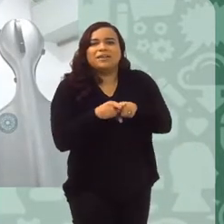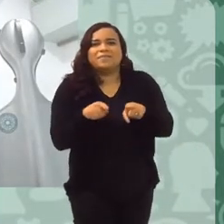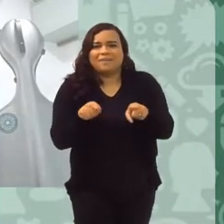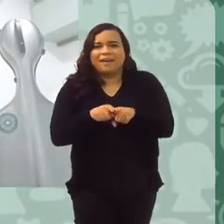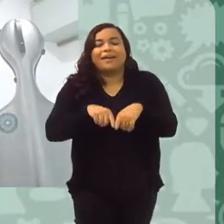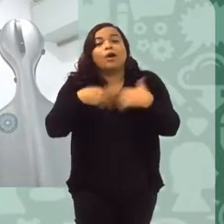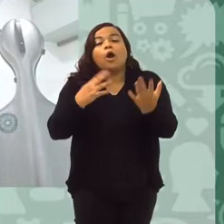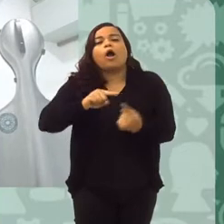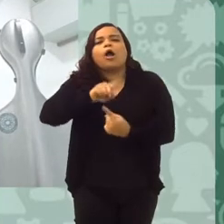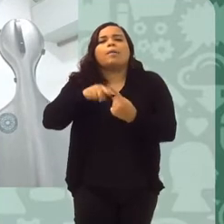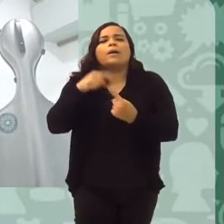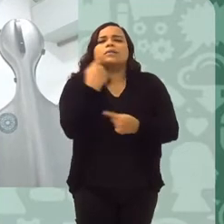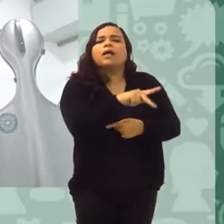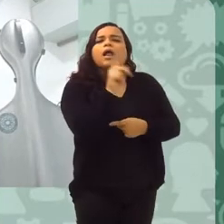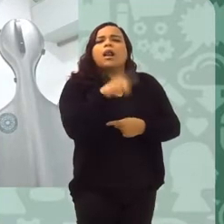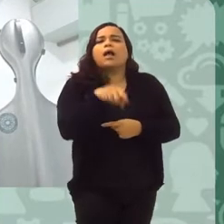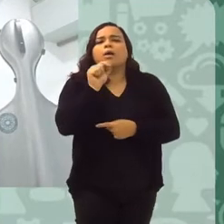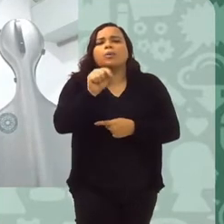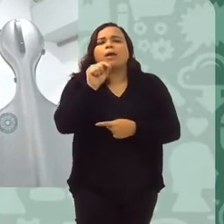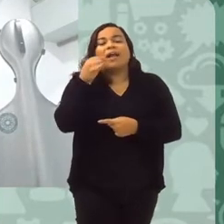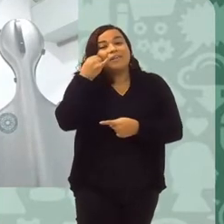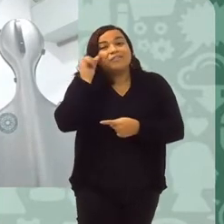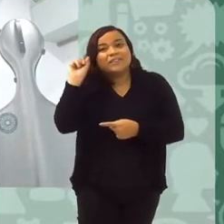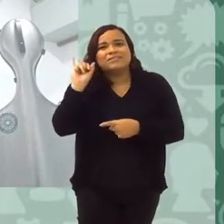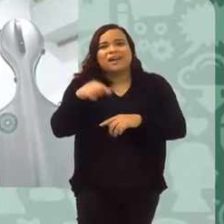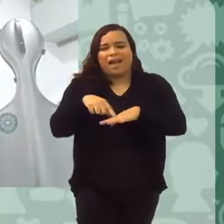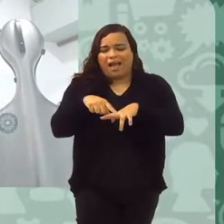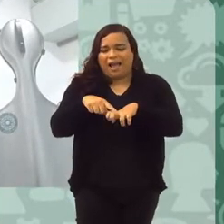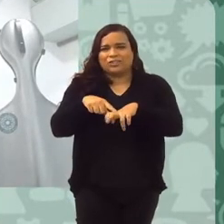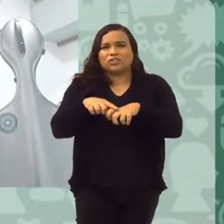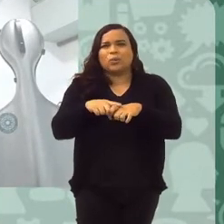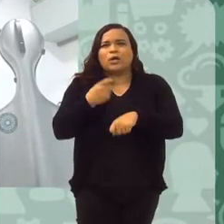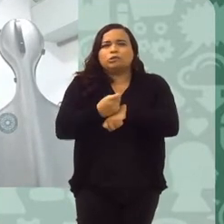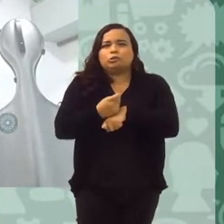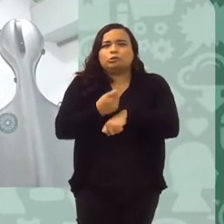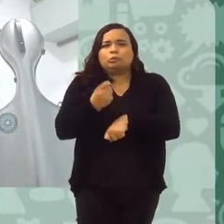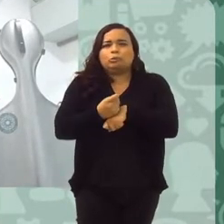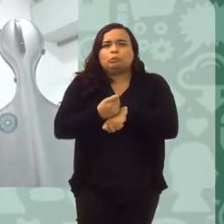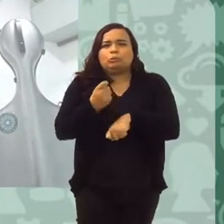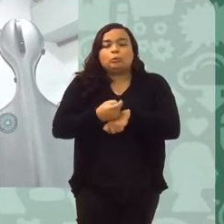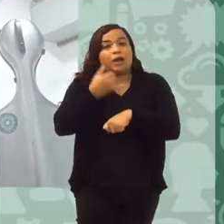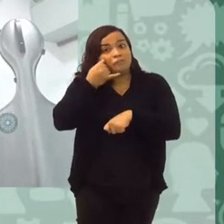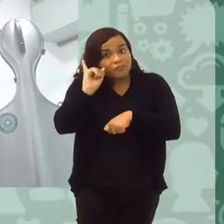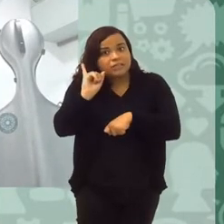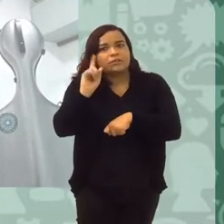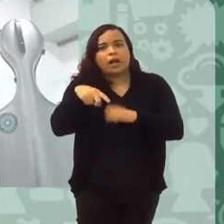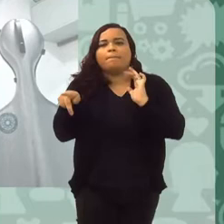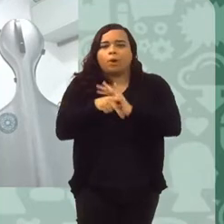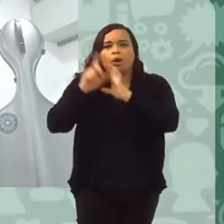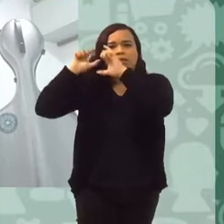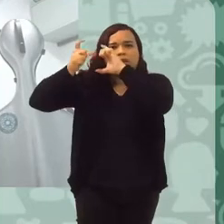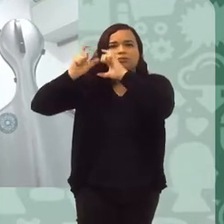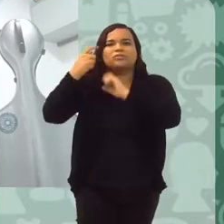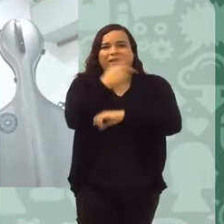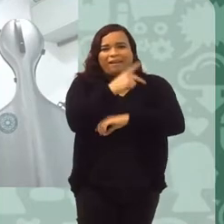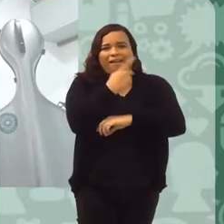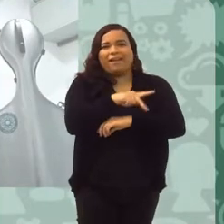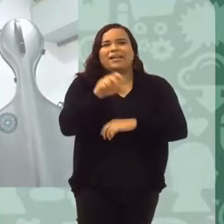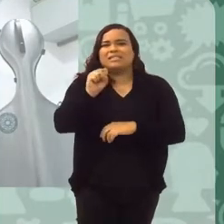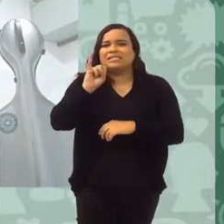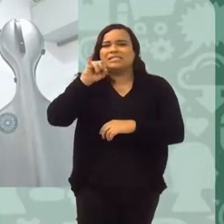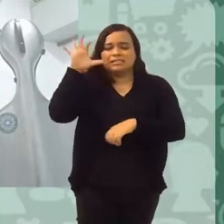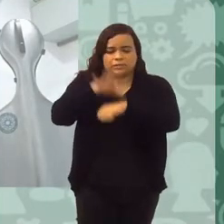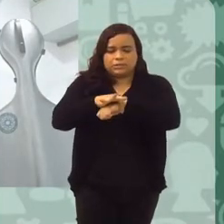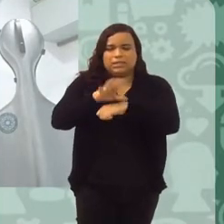ela é não deixar que as articulações fiquem tão endurecidas, que já é uma característica da síndrome. Só que